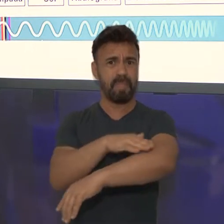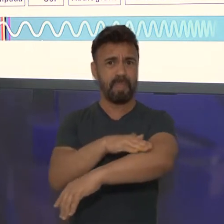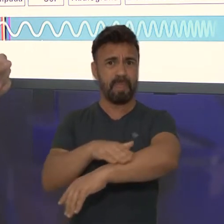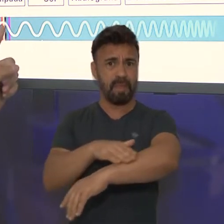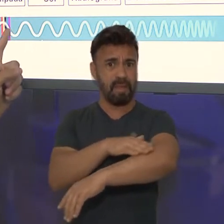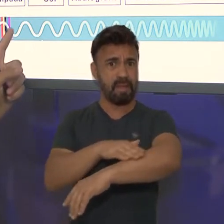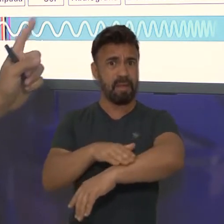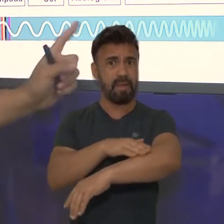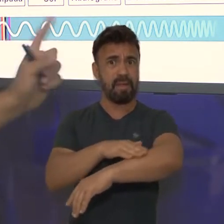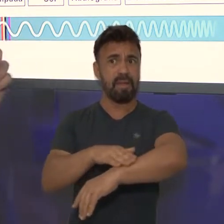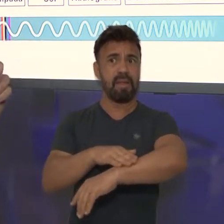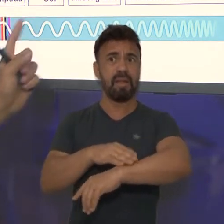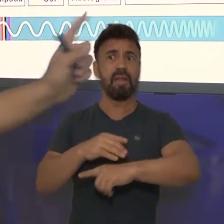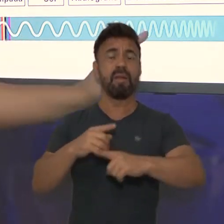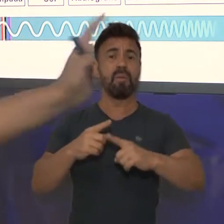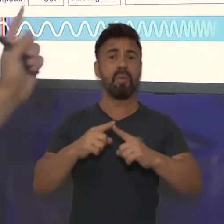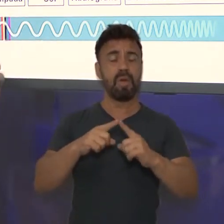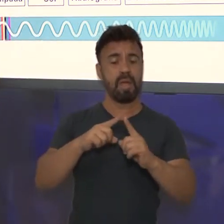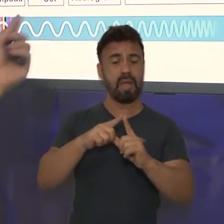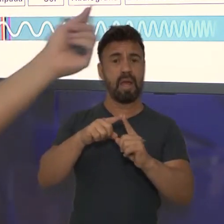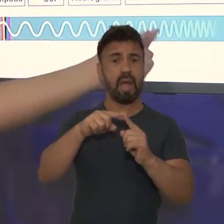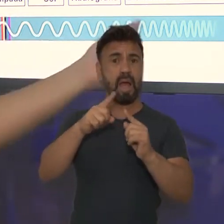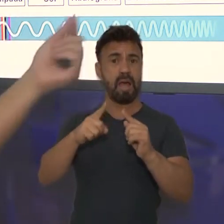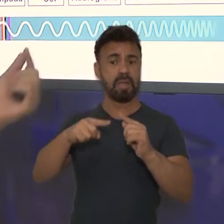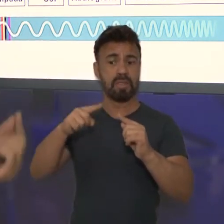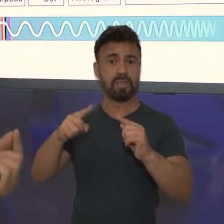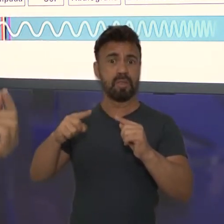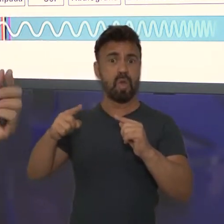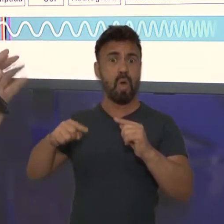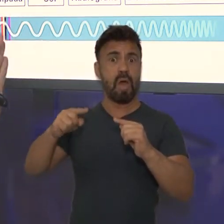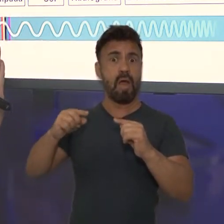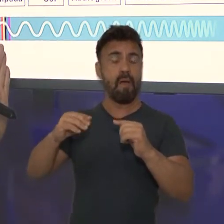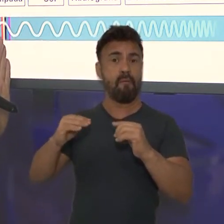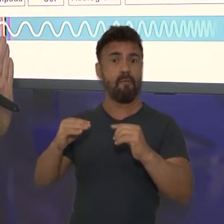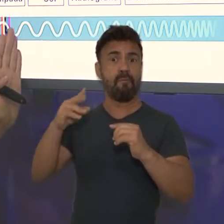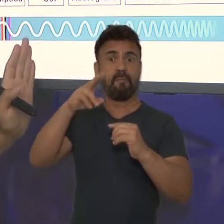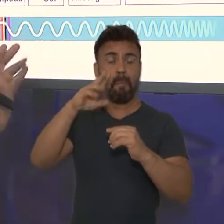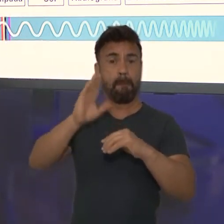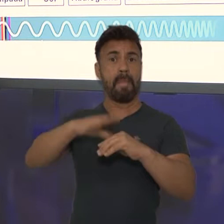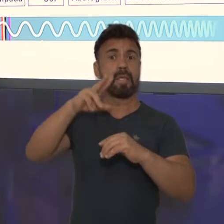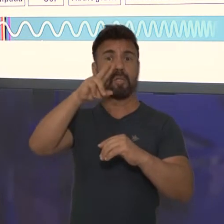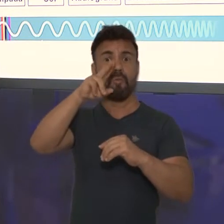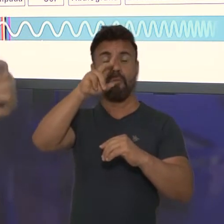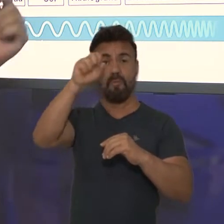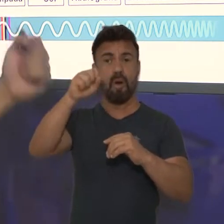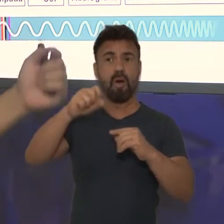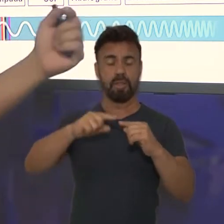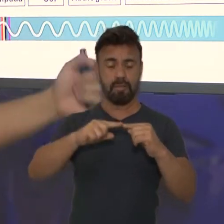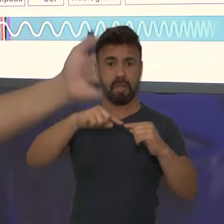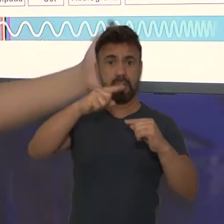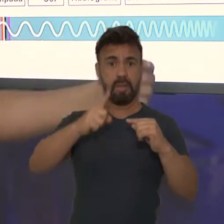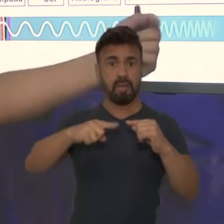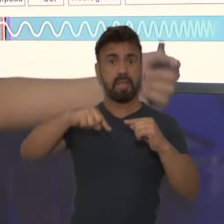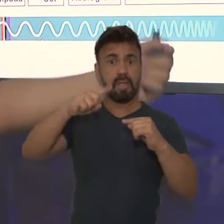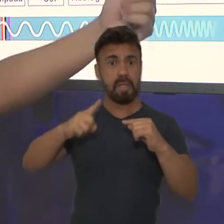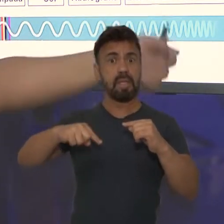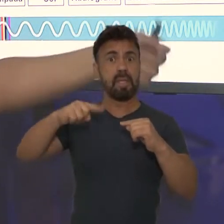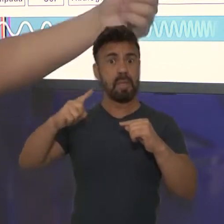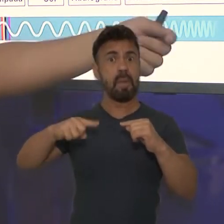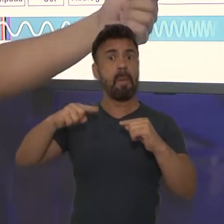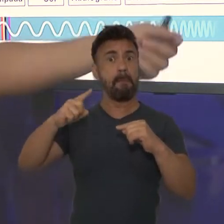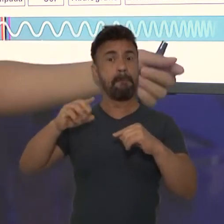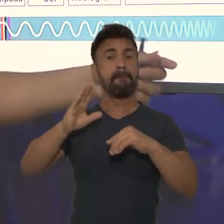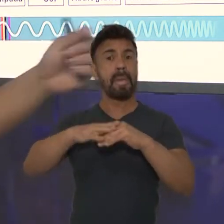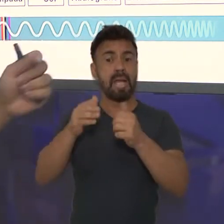a partir daqui, quando essas ondas elas começam a aumentar a sua frequência, veja que as oscilações elas ficam cada vez